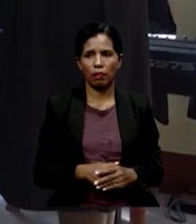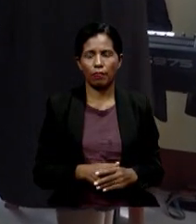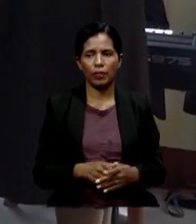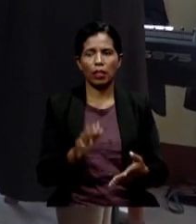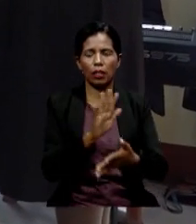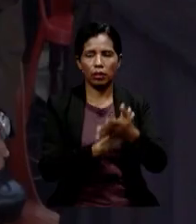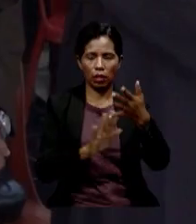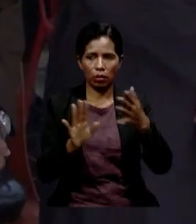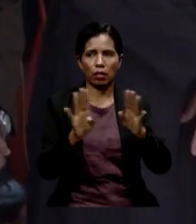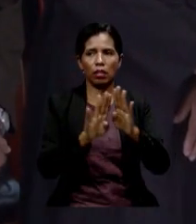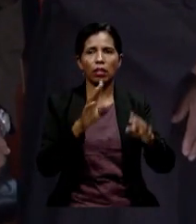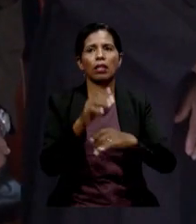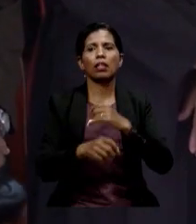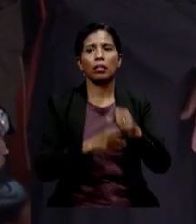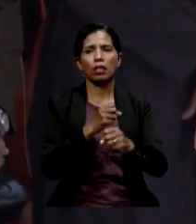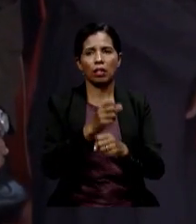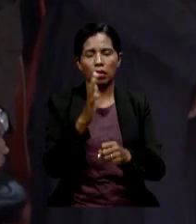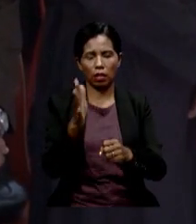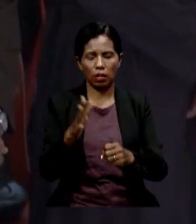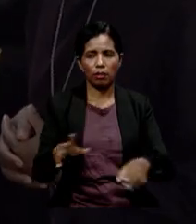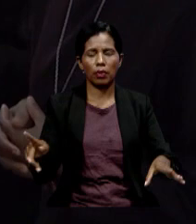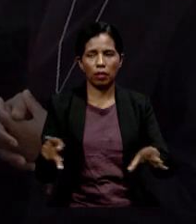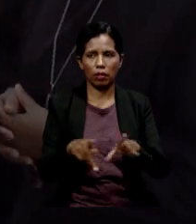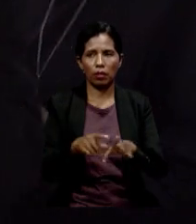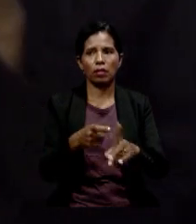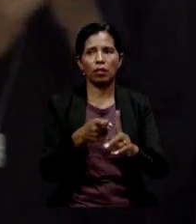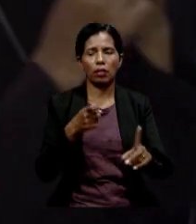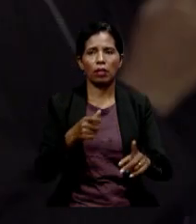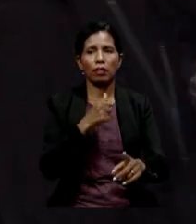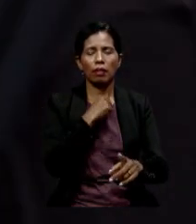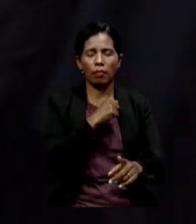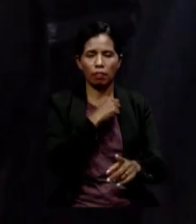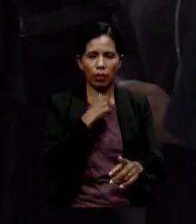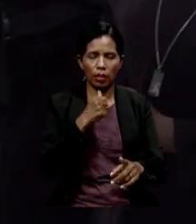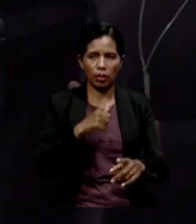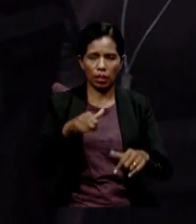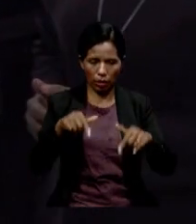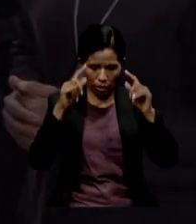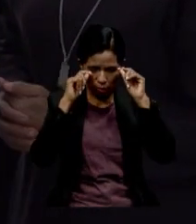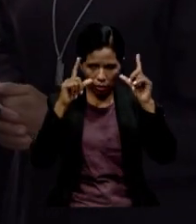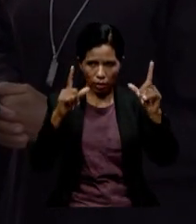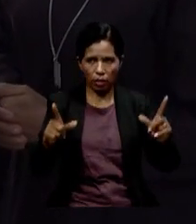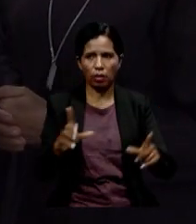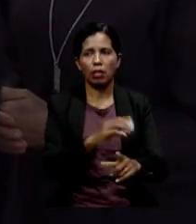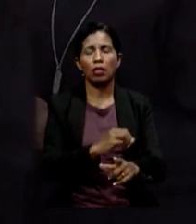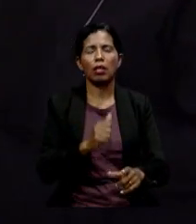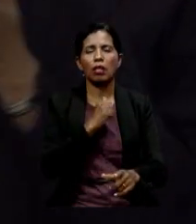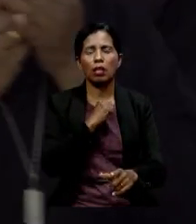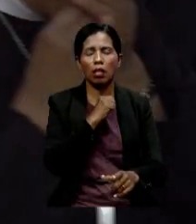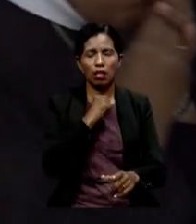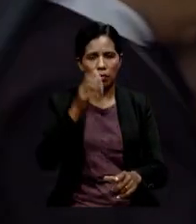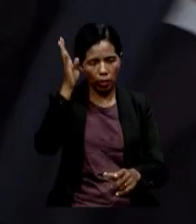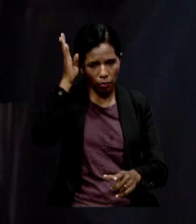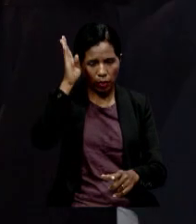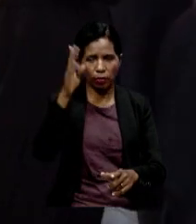Celebração abertura tina lima nulu presença congregação Irmãs Carmelita e Timor Leste né Dom Virgílio Cardeal do Carmo